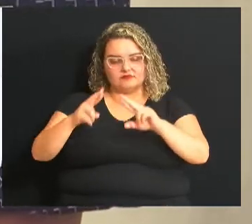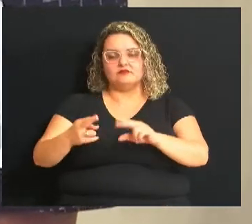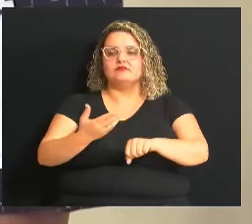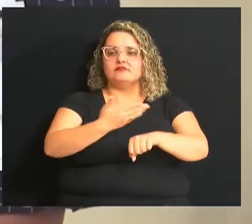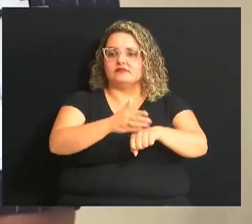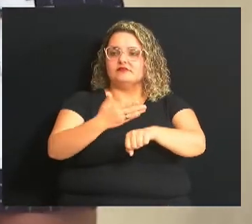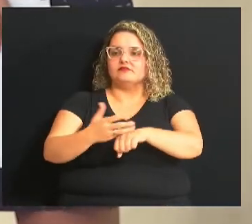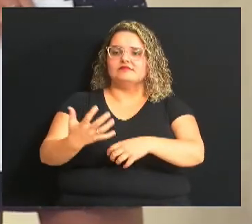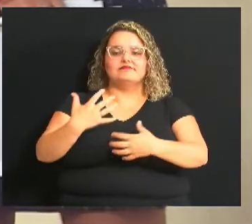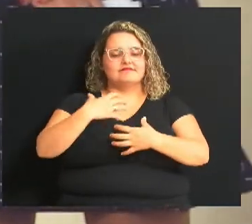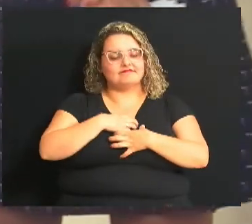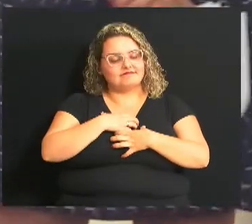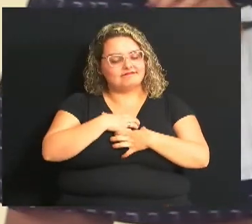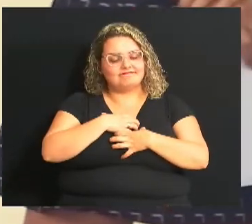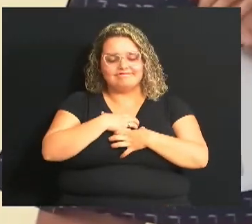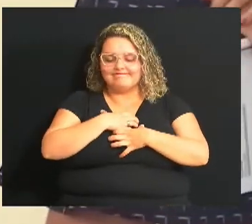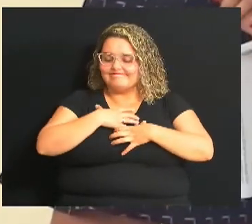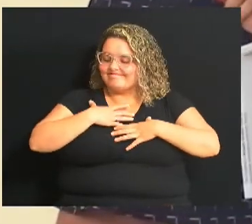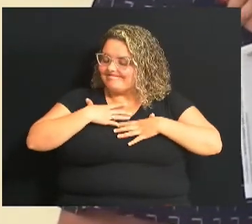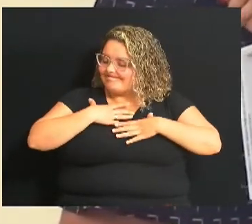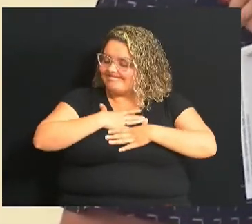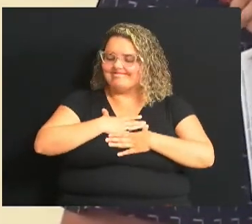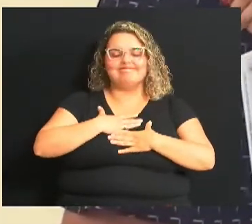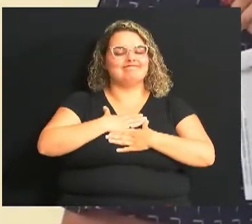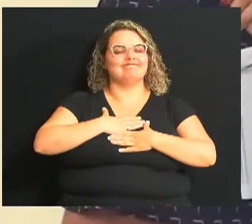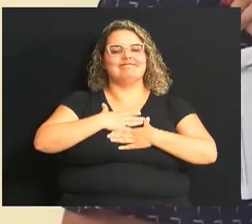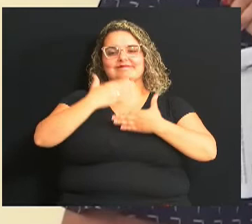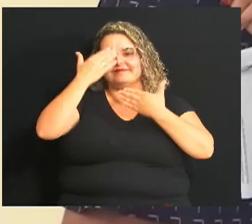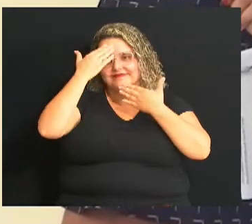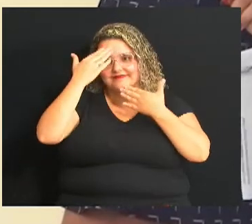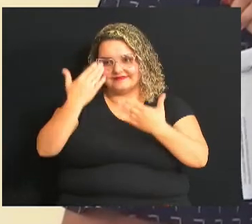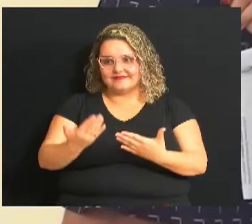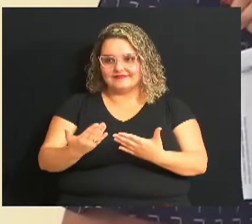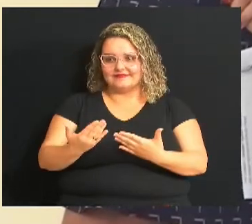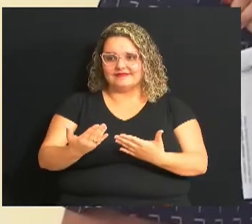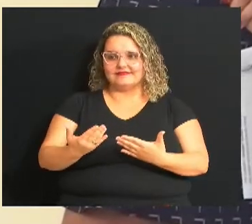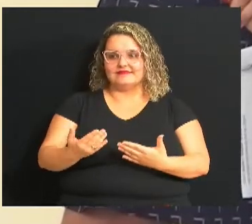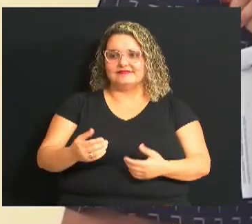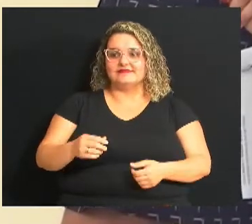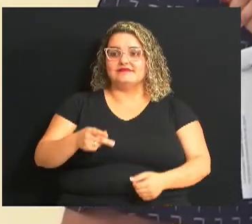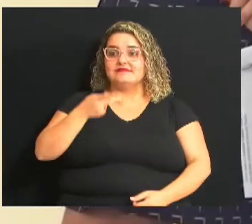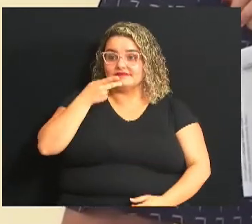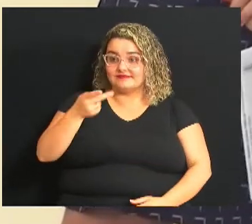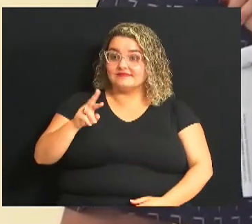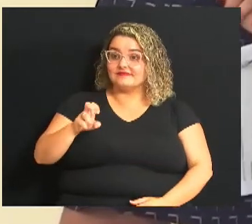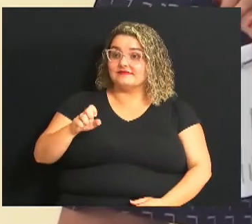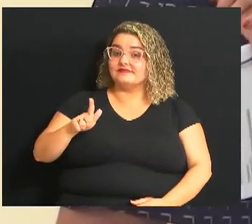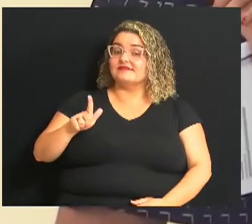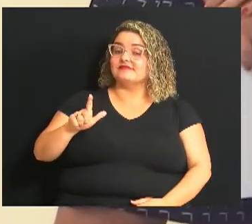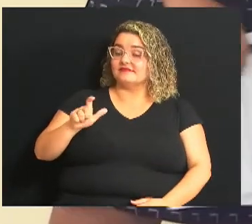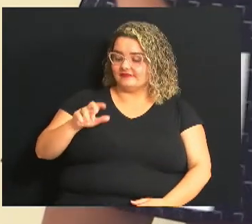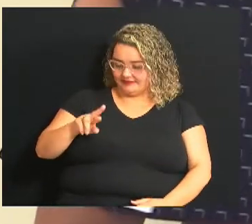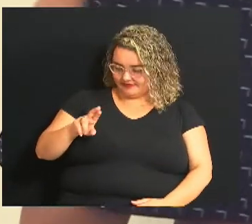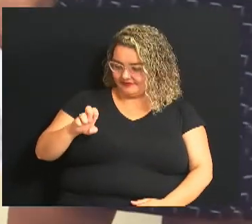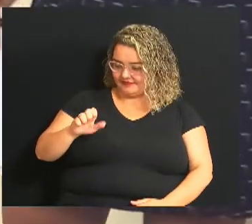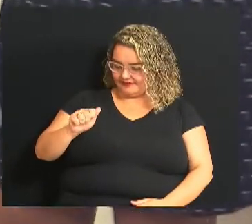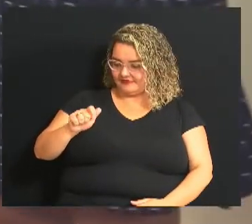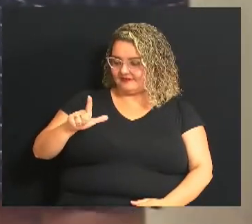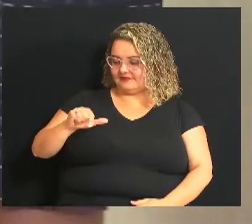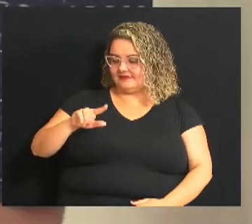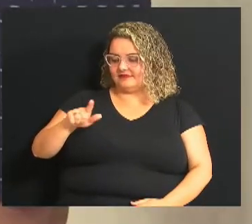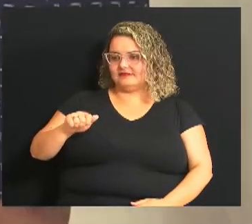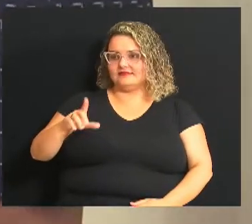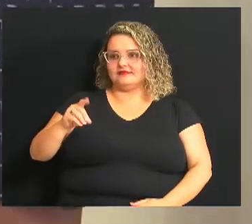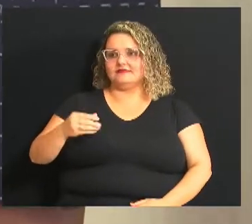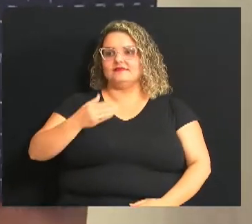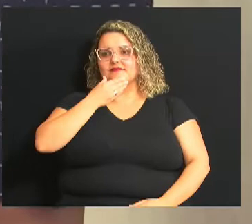sinto muito agradecida, como diz vocês, realizada, né? E a minha família, agradeço demais meus